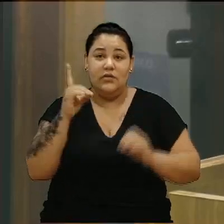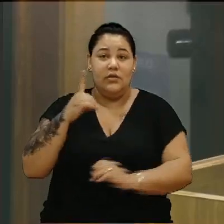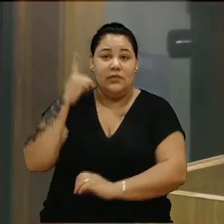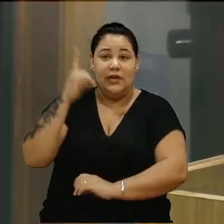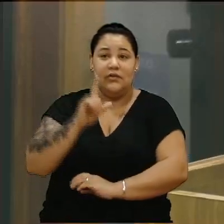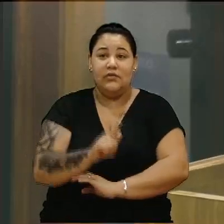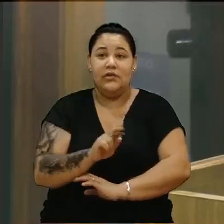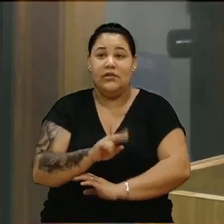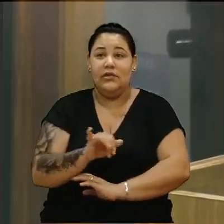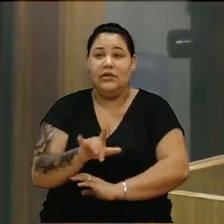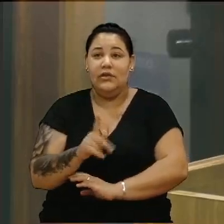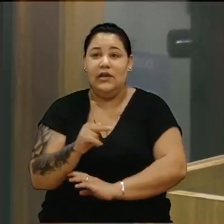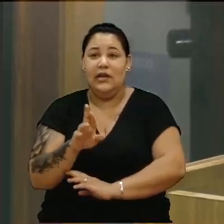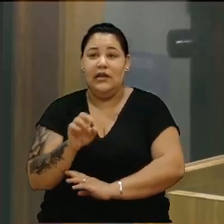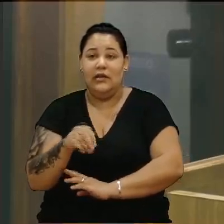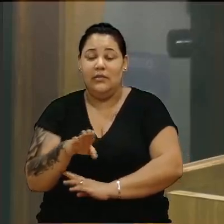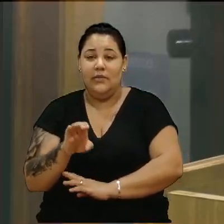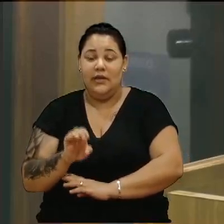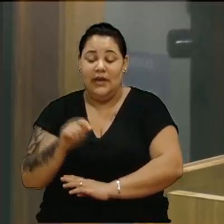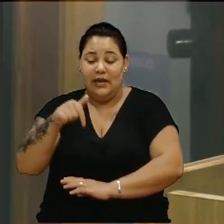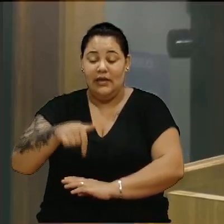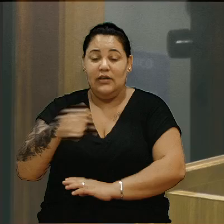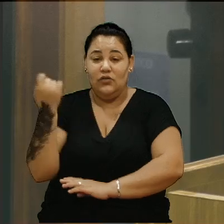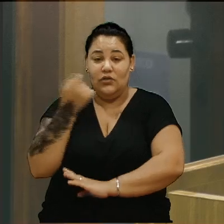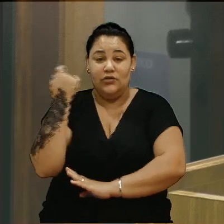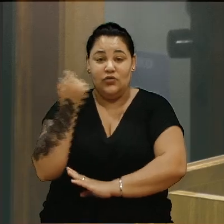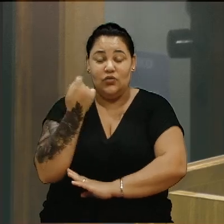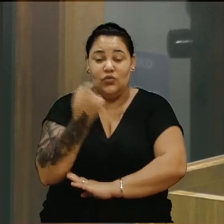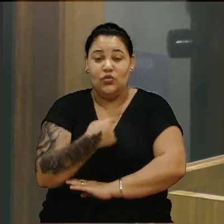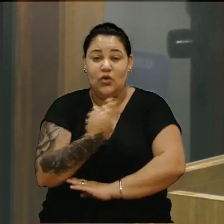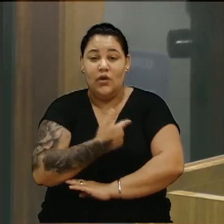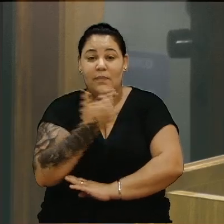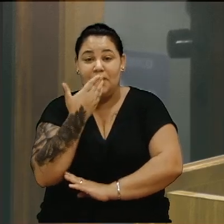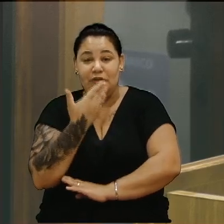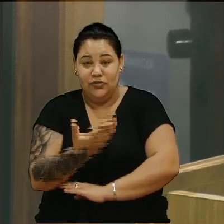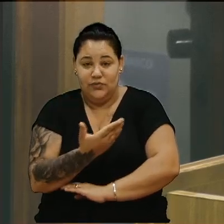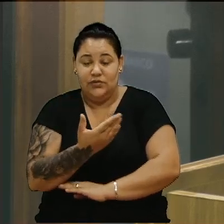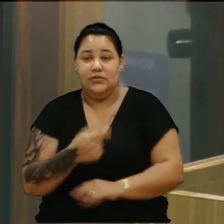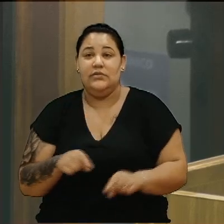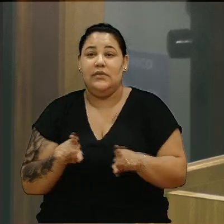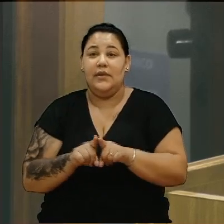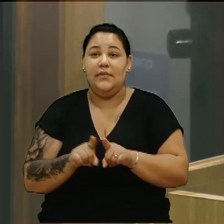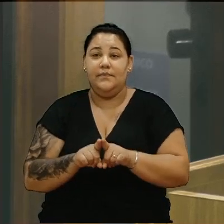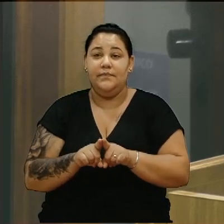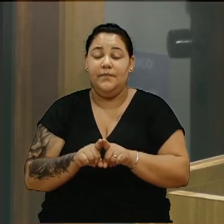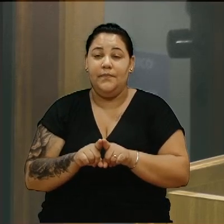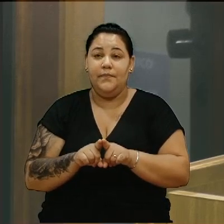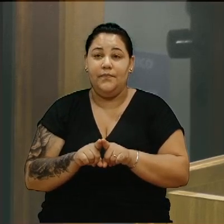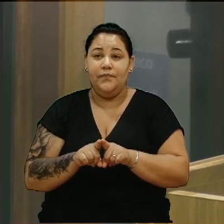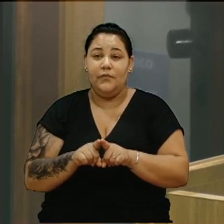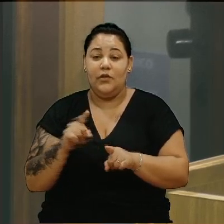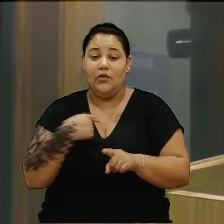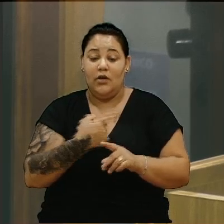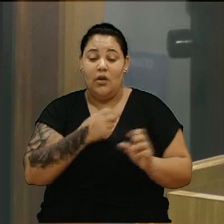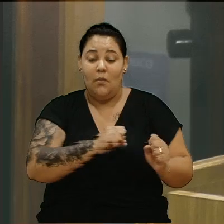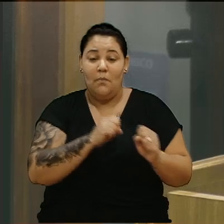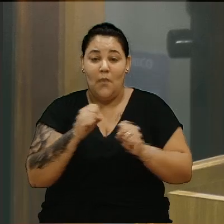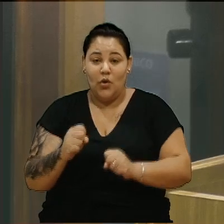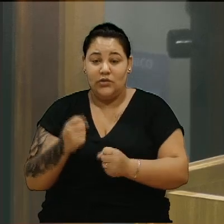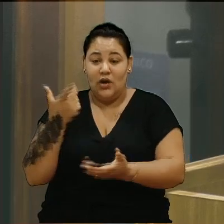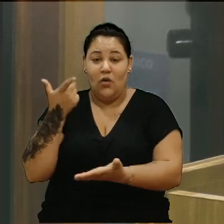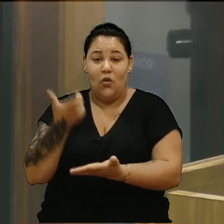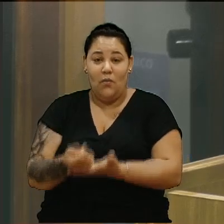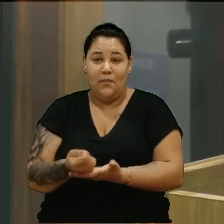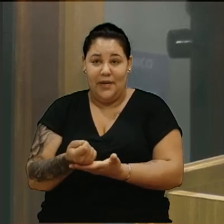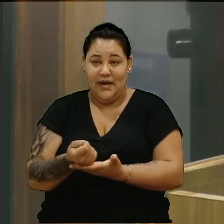bancada Progressistas, aqui do Rio Grande do Sul, solicitando, intercedendo a ele, para que nós possamos adquirir um caminhão de autobomba